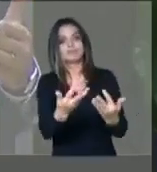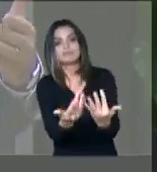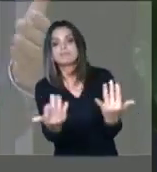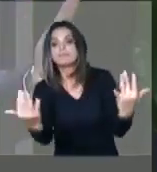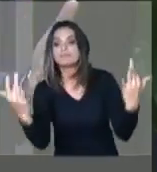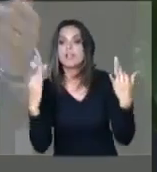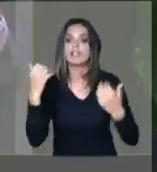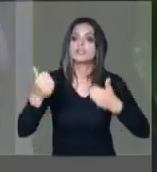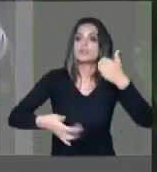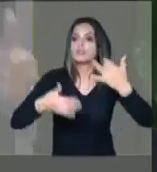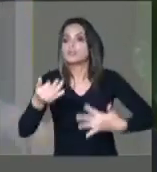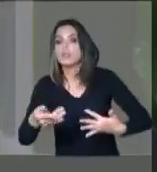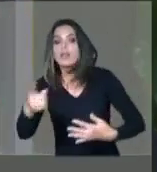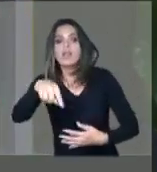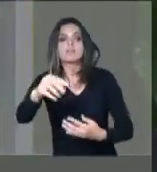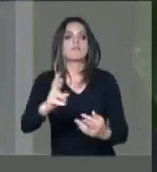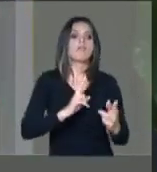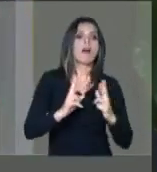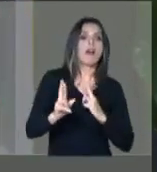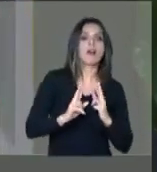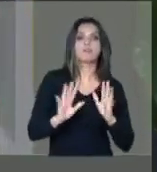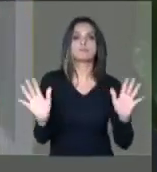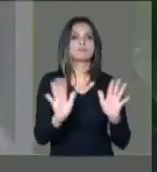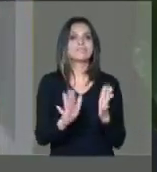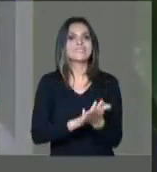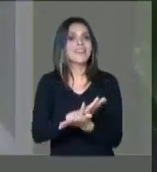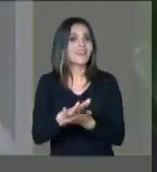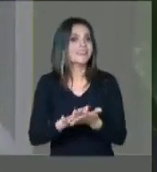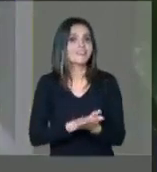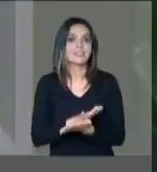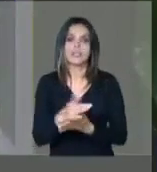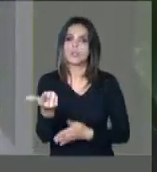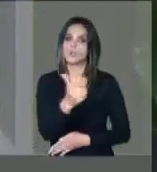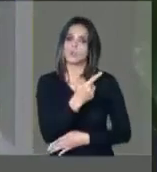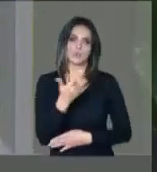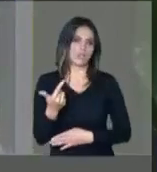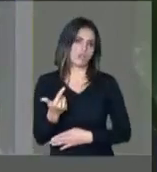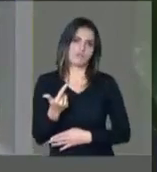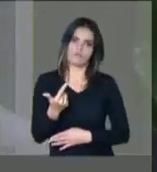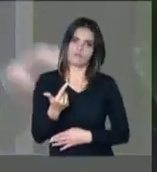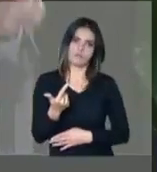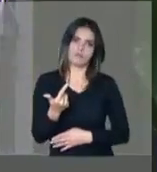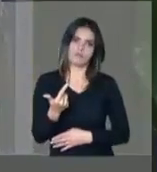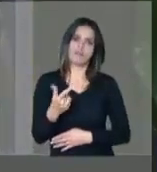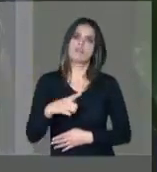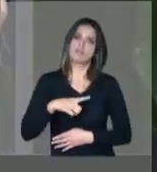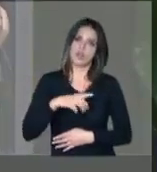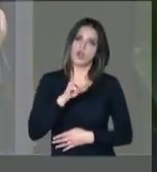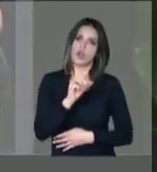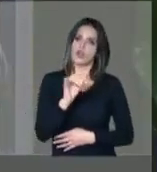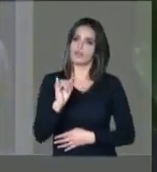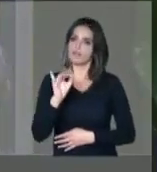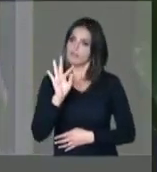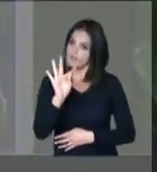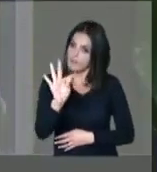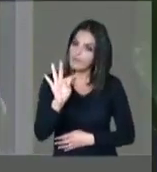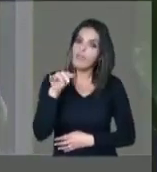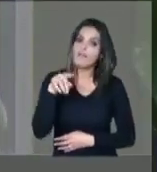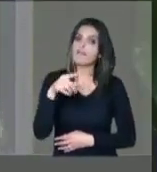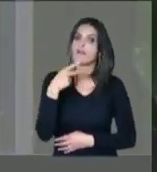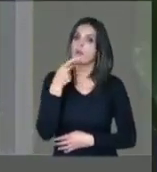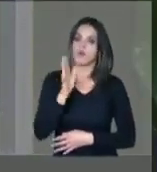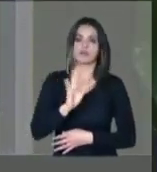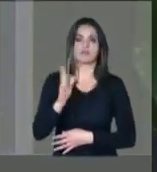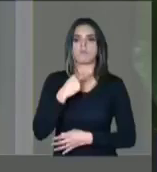ouvidos. Isso não existiu, daí a recomendação da Comissão Interamericana de Direitos Humanos que não se aprovasse